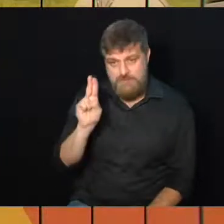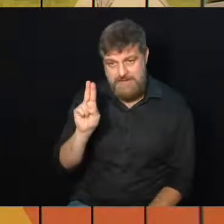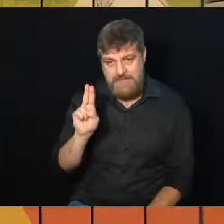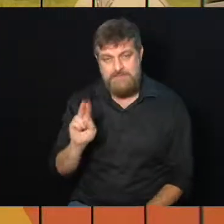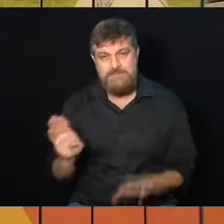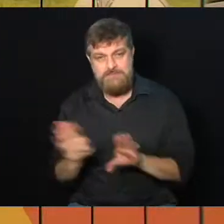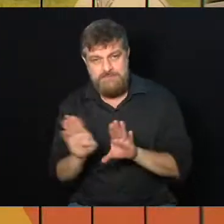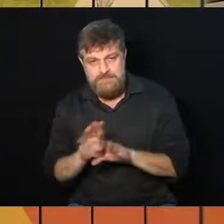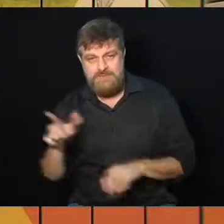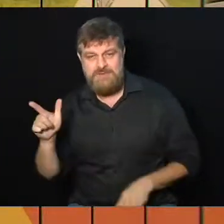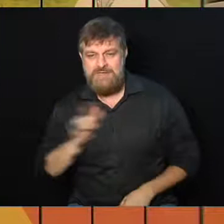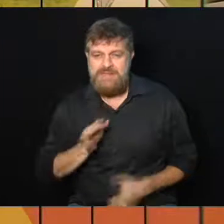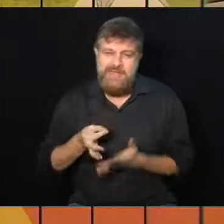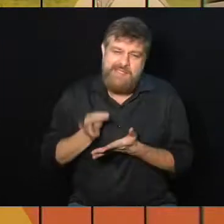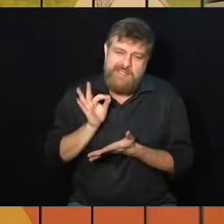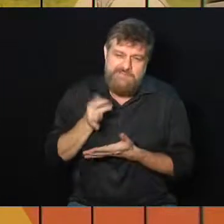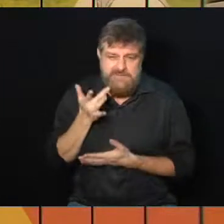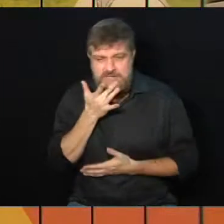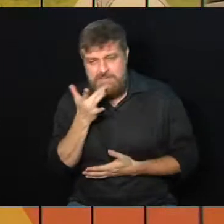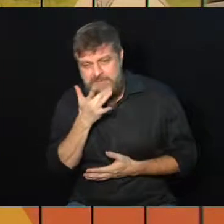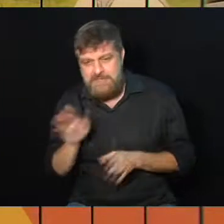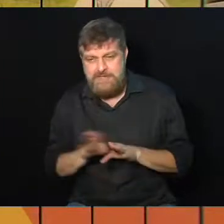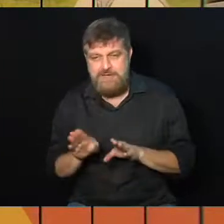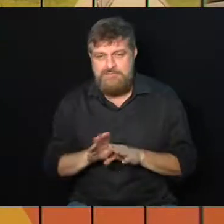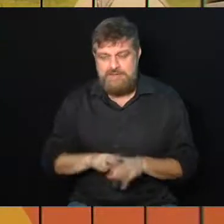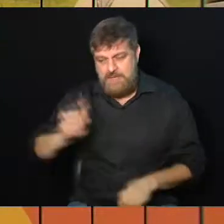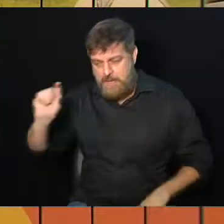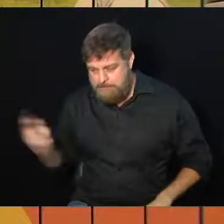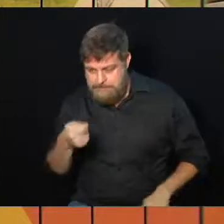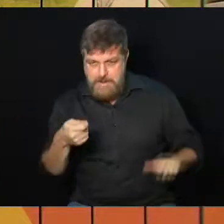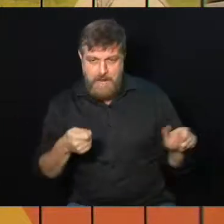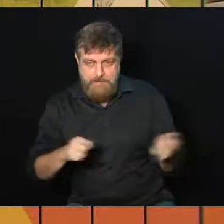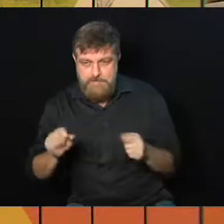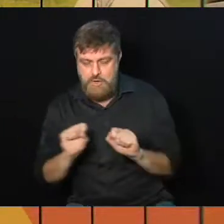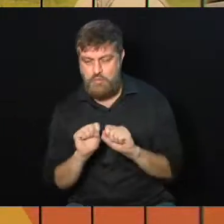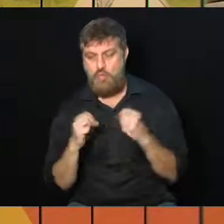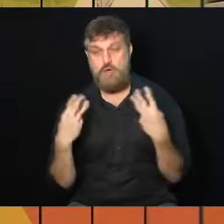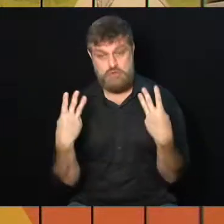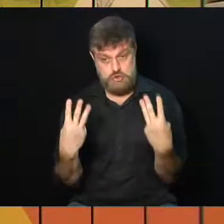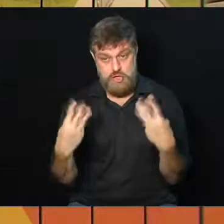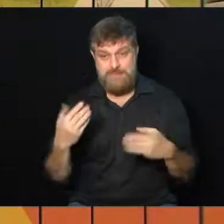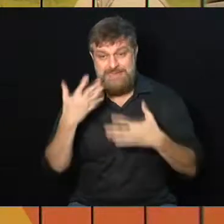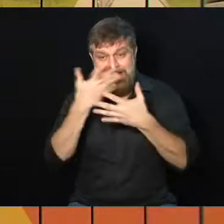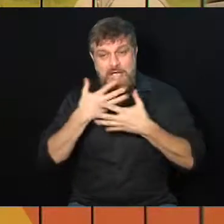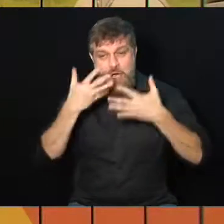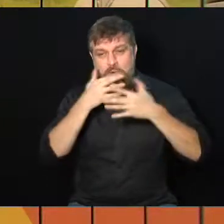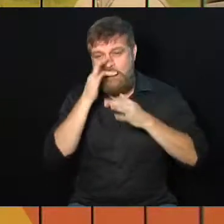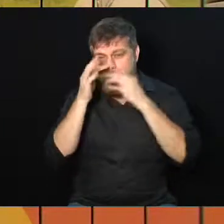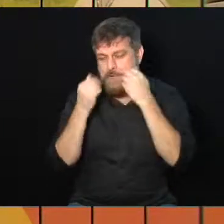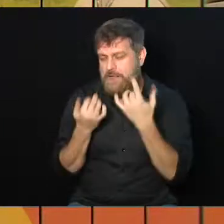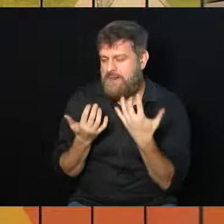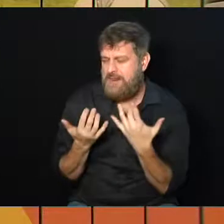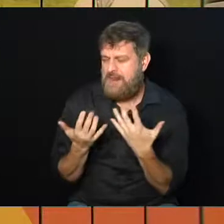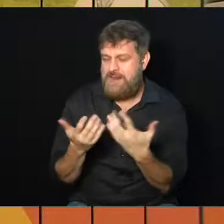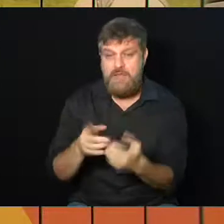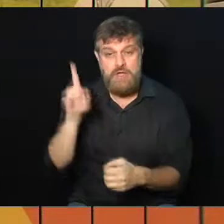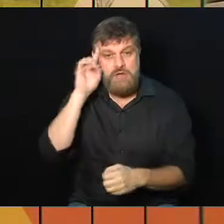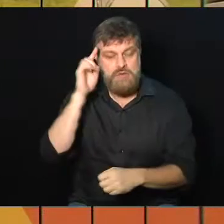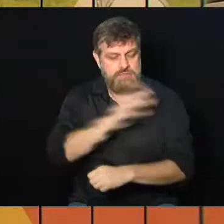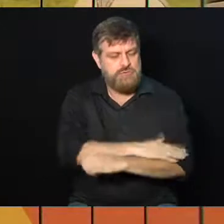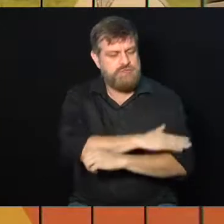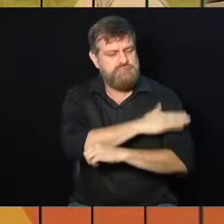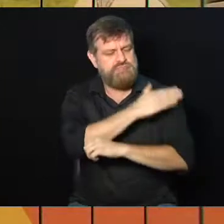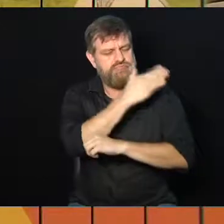Sumaré. Vai ter café da manhã, clínica de golfe, workshop. Coral Primavera é o dia inteiro